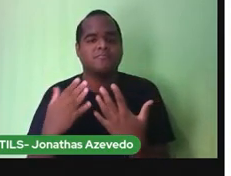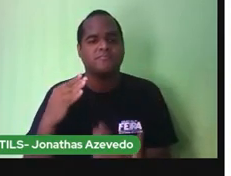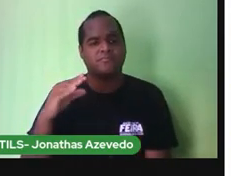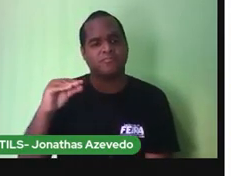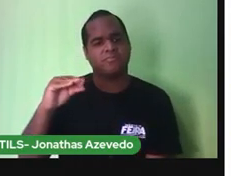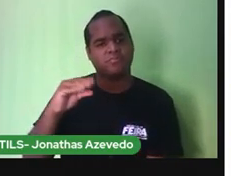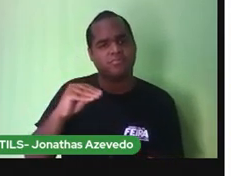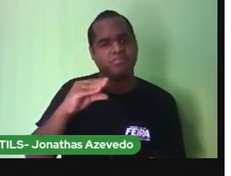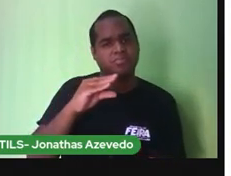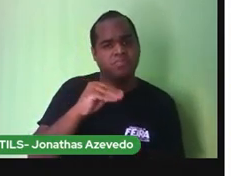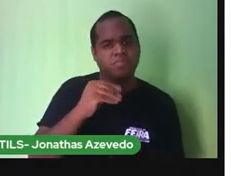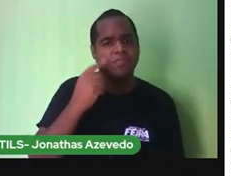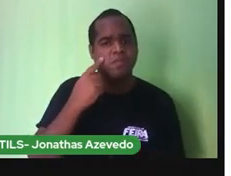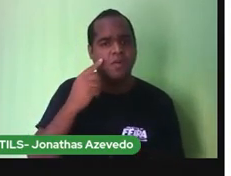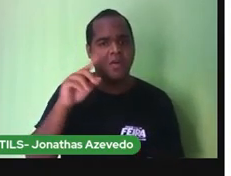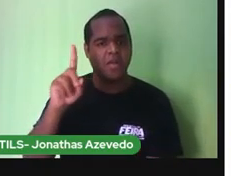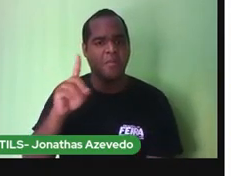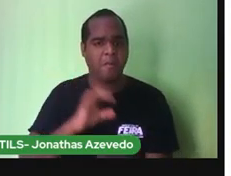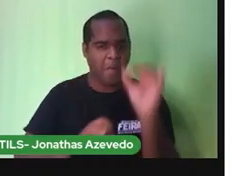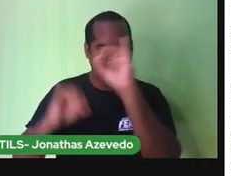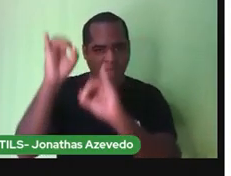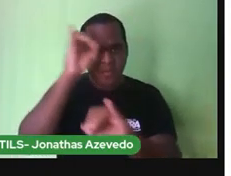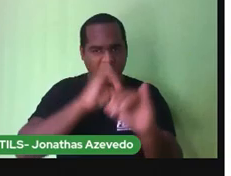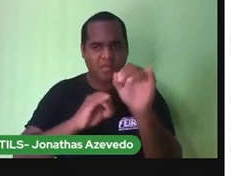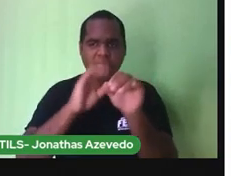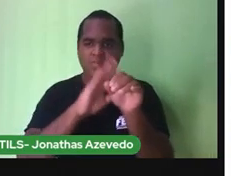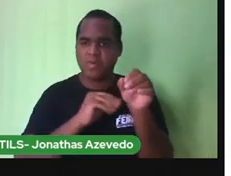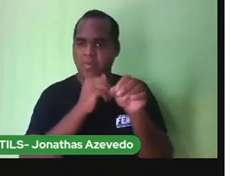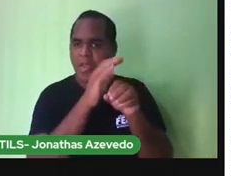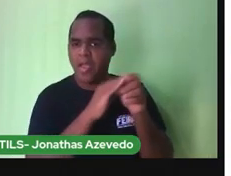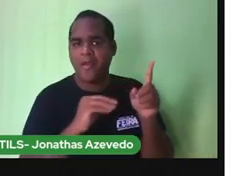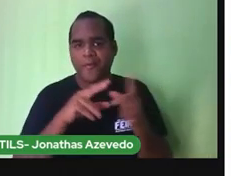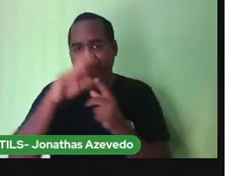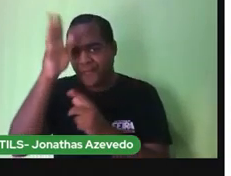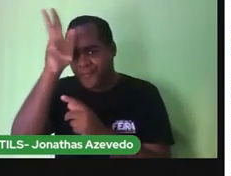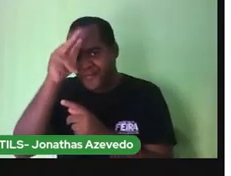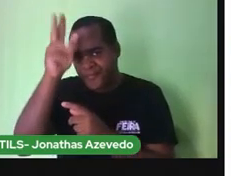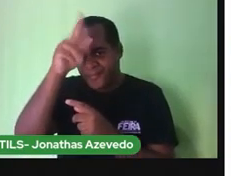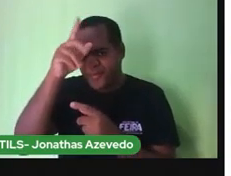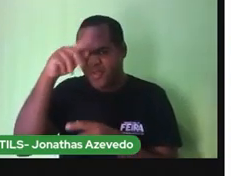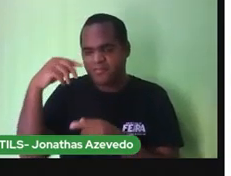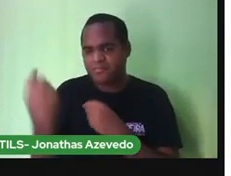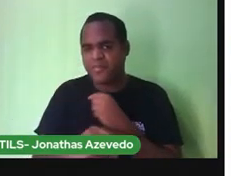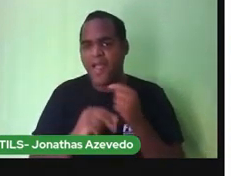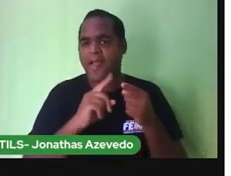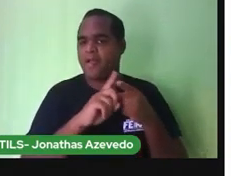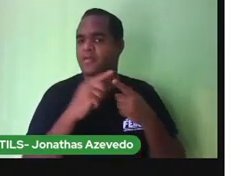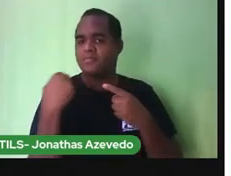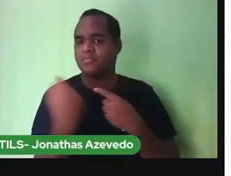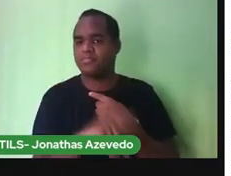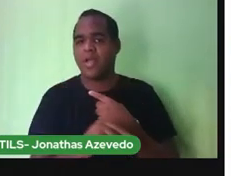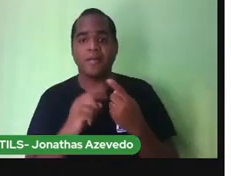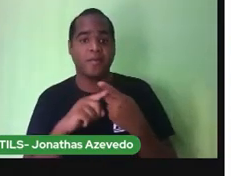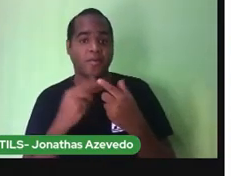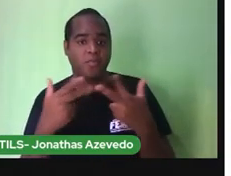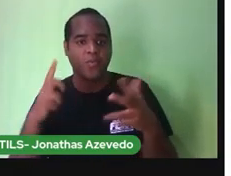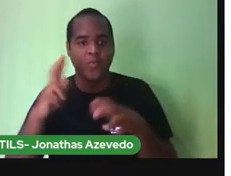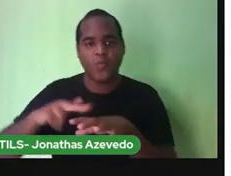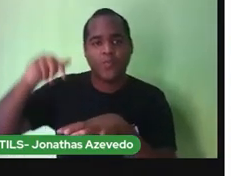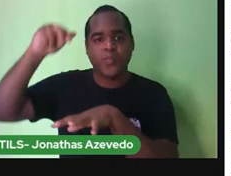e o pato pateta pintou o caneco surrou a galinha bateu no marreco pulou do poleiro